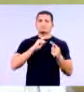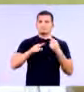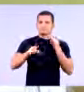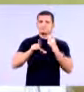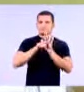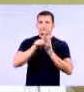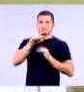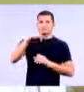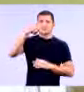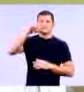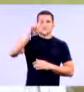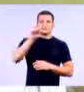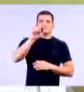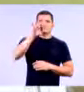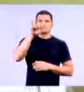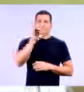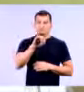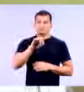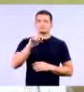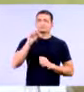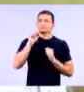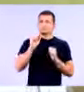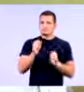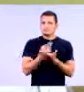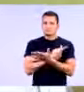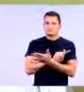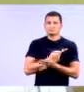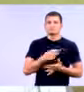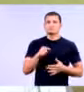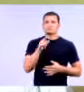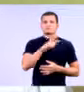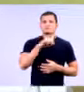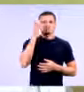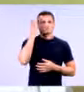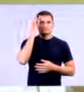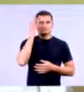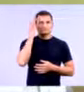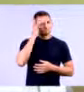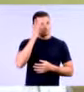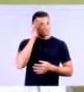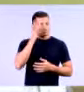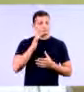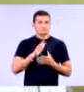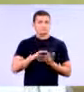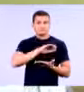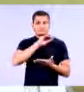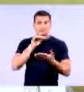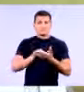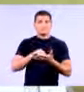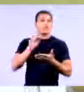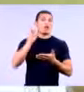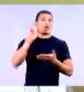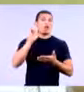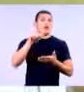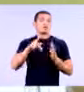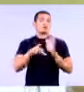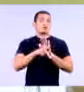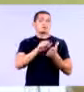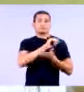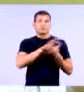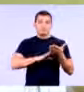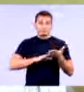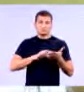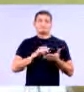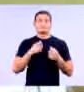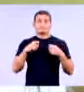plágio que pode levar aí, se você não souber, né, referenciar os autores certos, dar